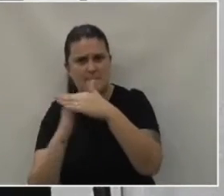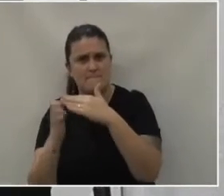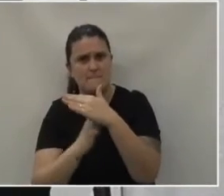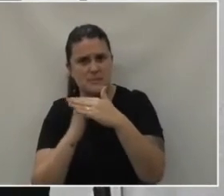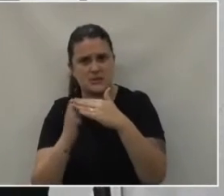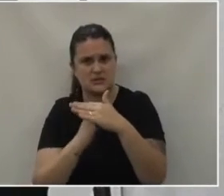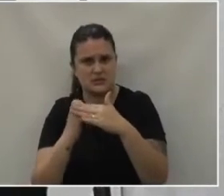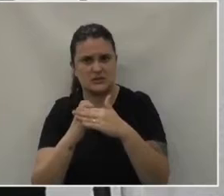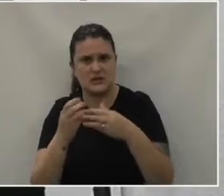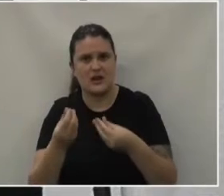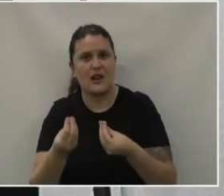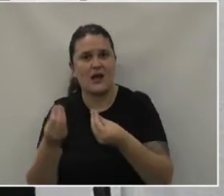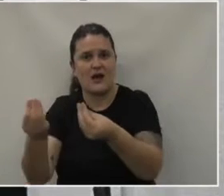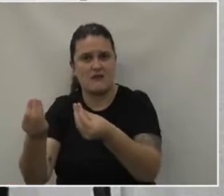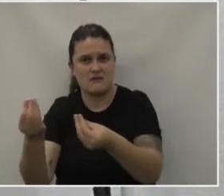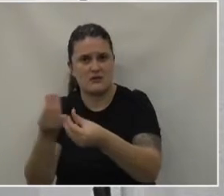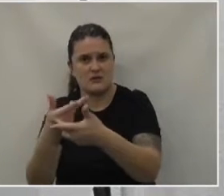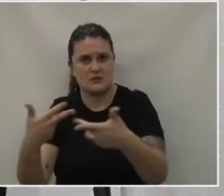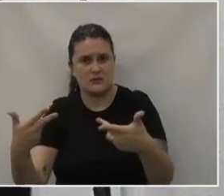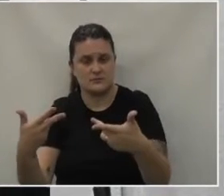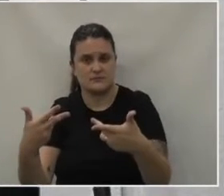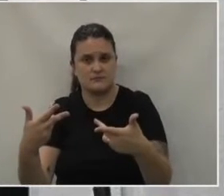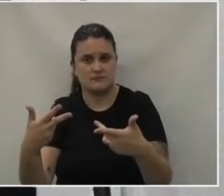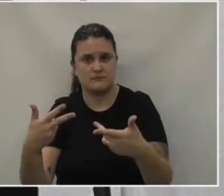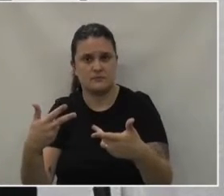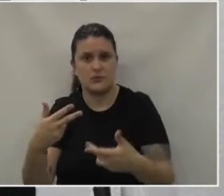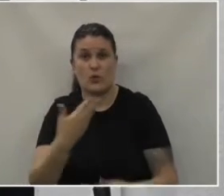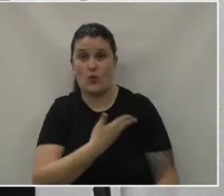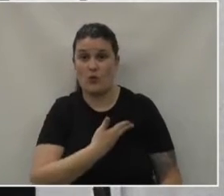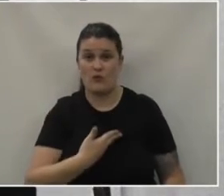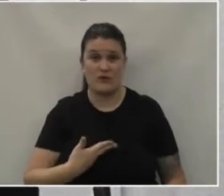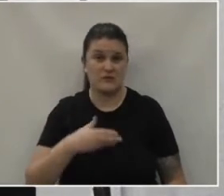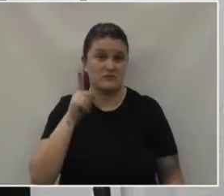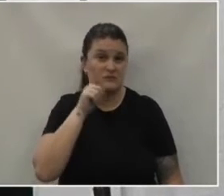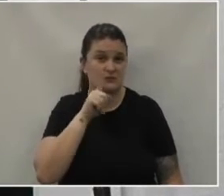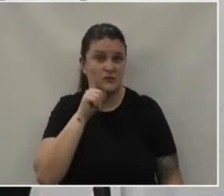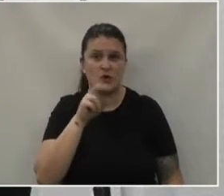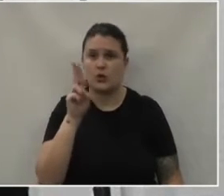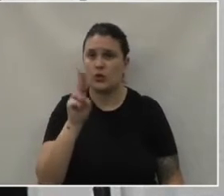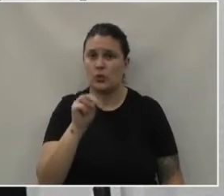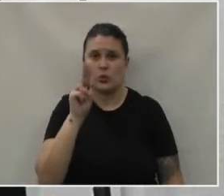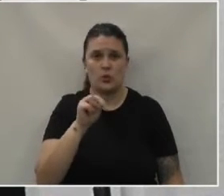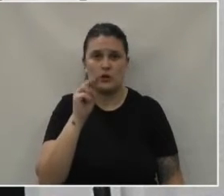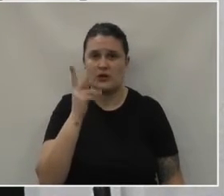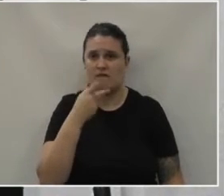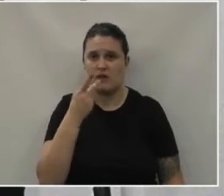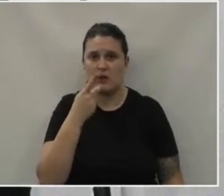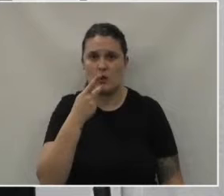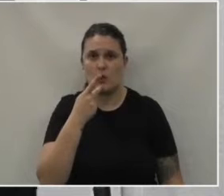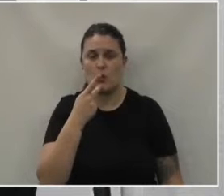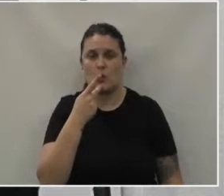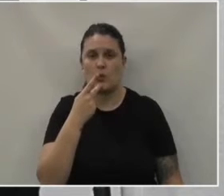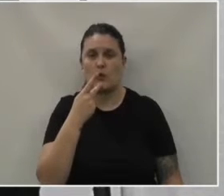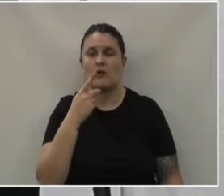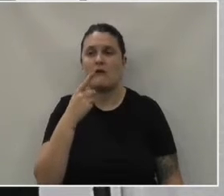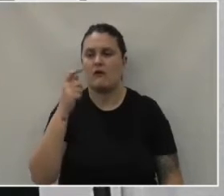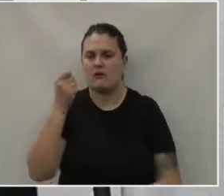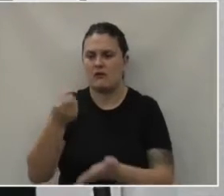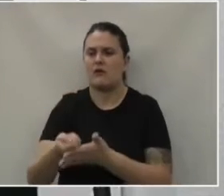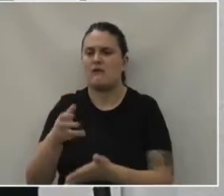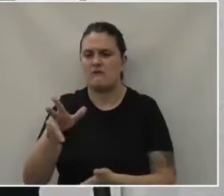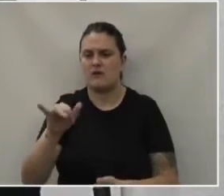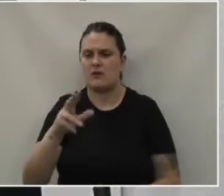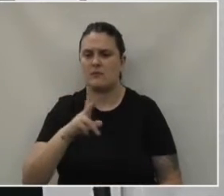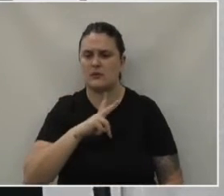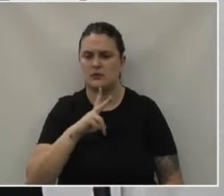concorremos aqui no Brasil. E, em nenhum momento, o governo americano chegou a cogitar a privatização dos Correios, porque tem esse